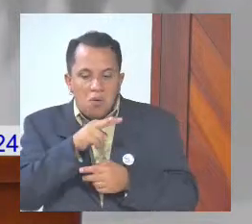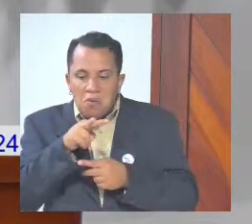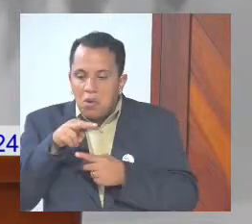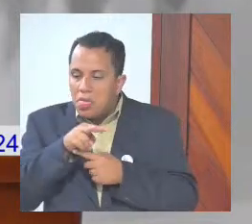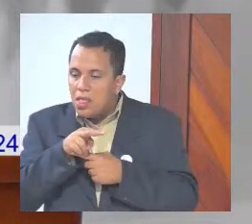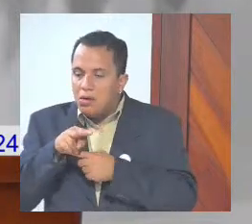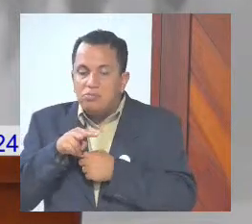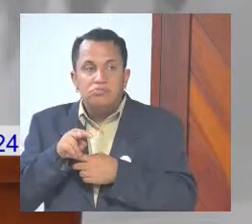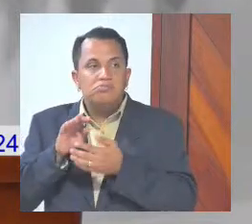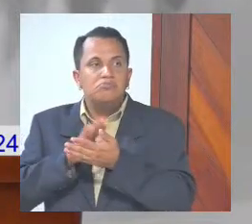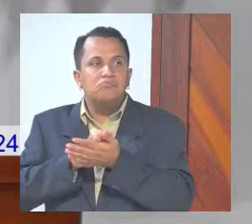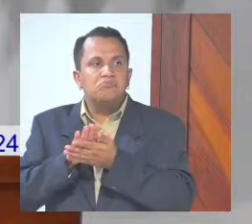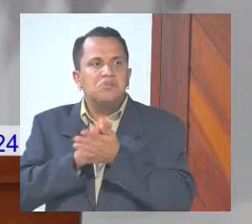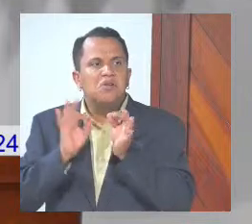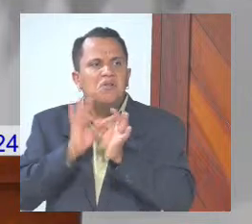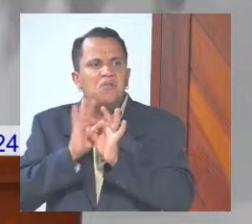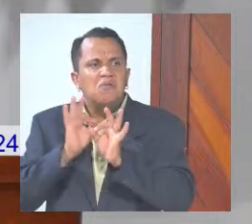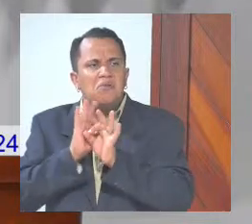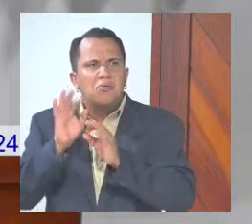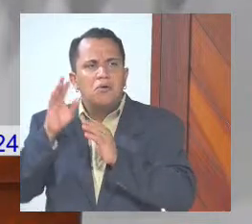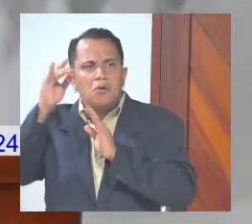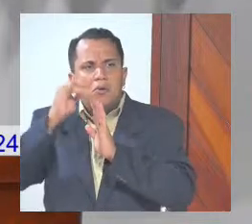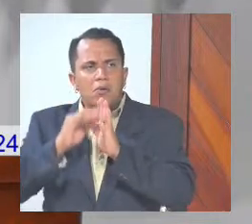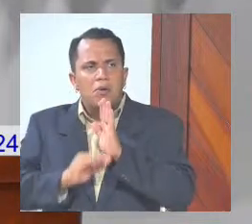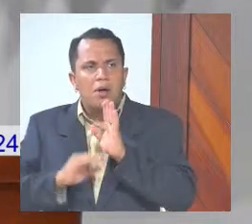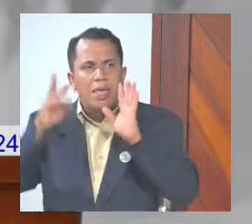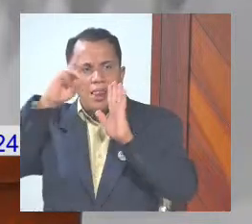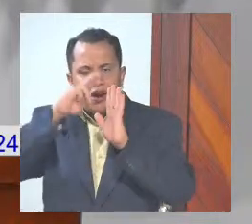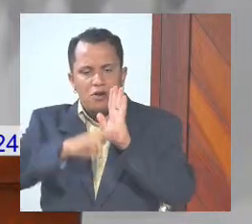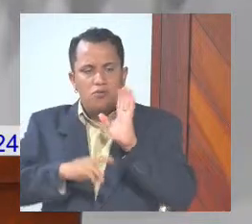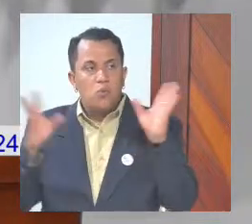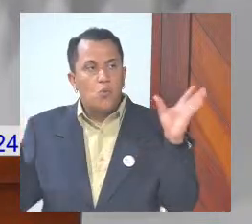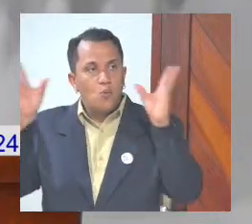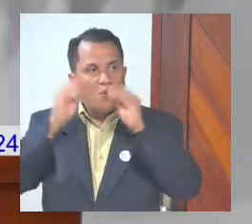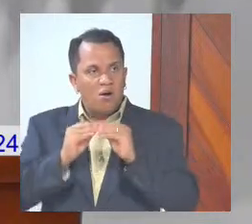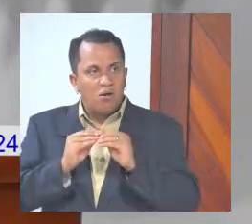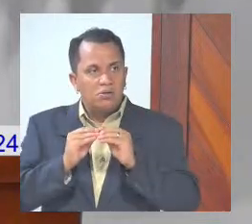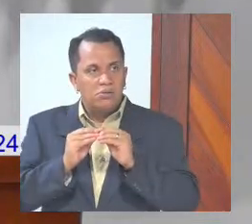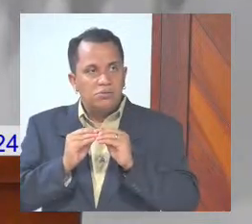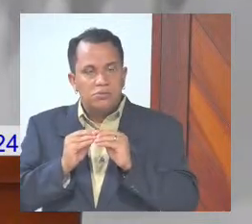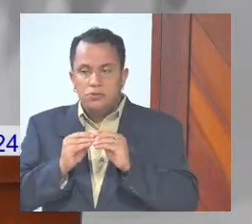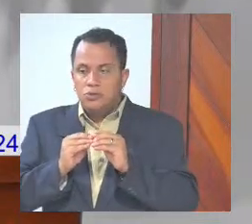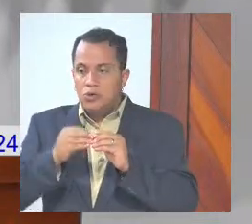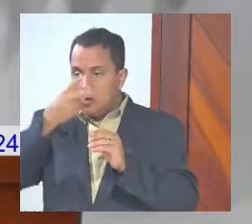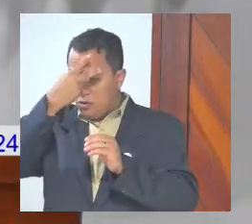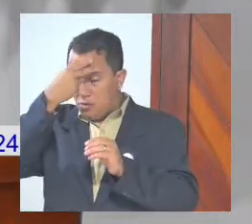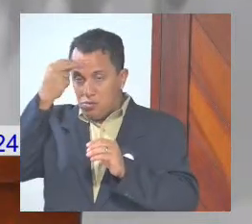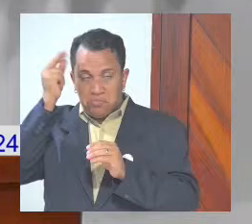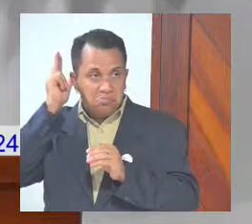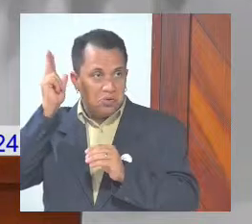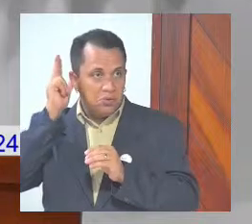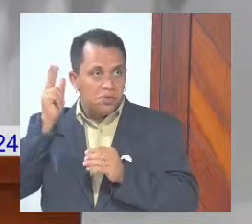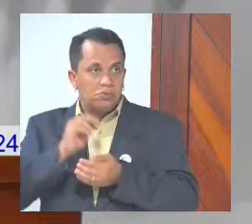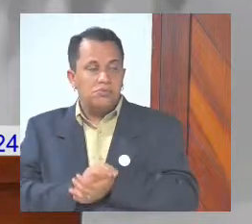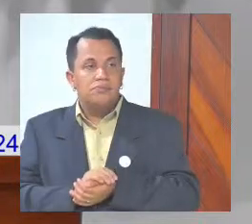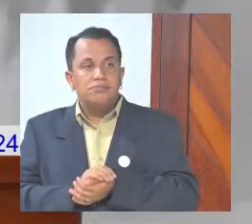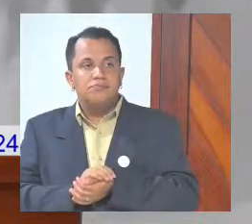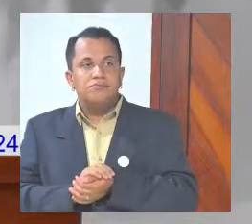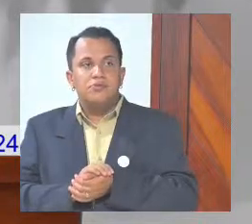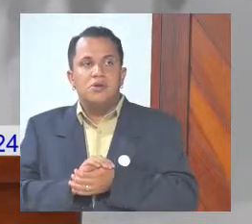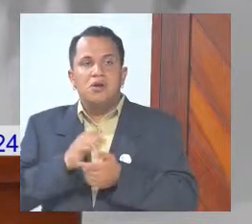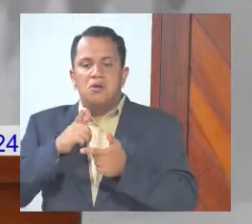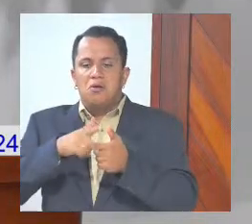diagnosticamos e olhamos, trouxemos um relatório para casa, encaminhamos para a secretaria, encaminhamos para o prefeito e, infelizmente, ele